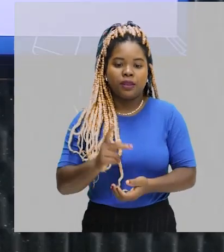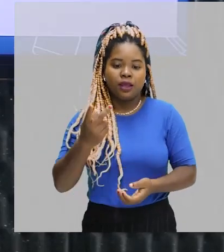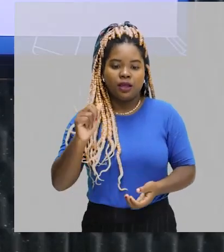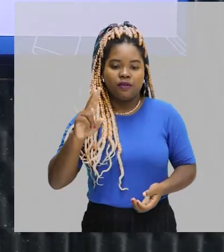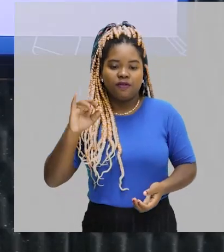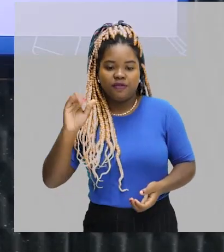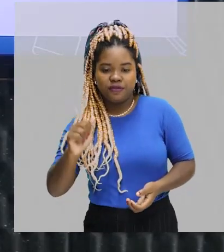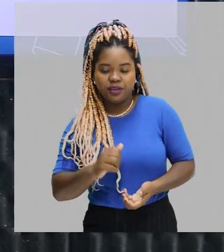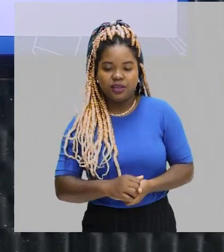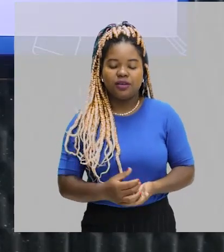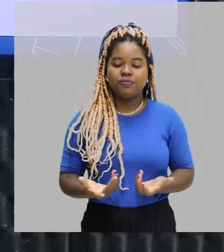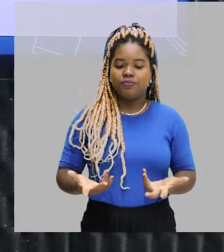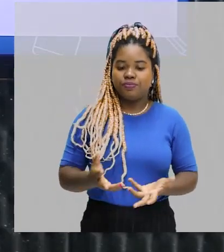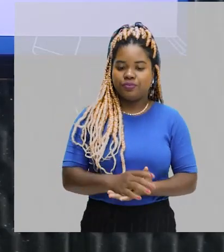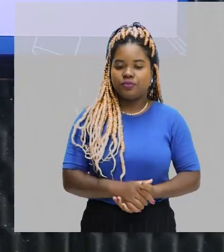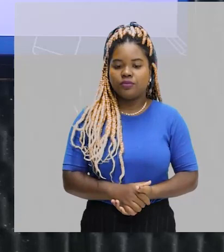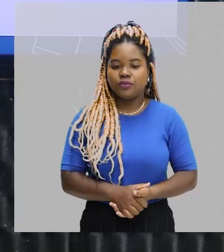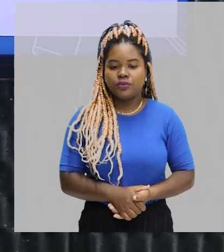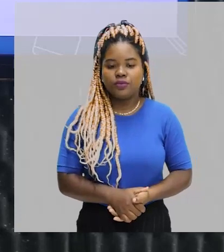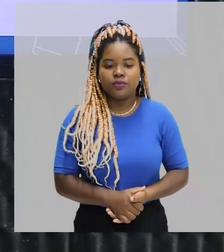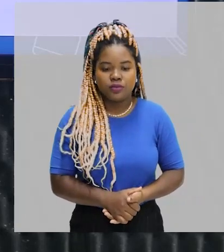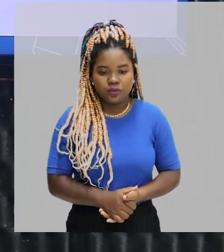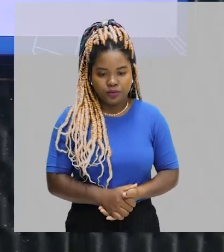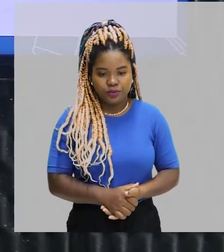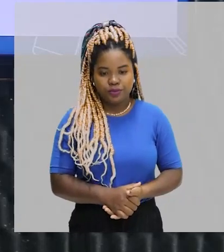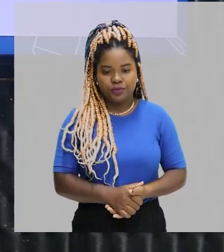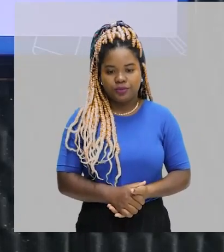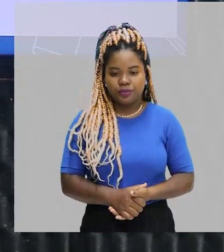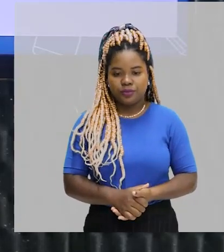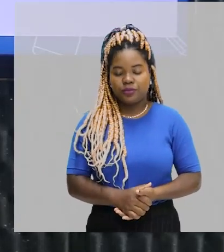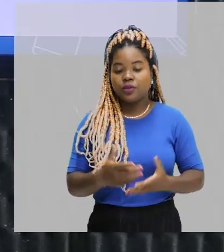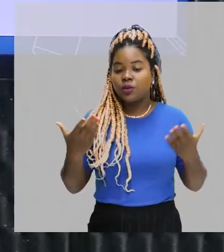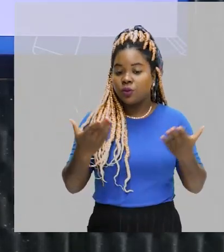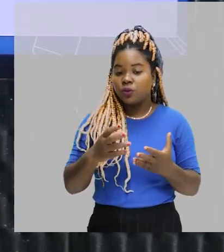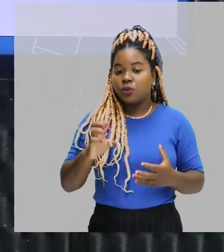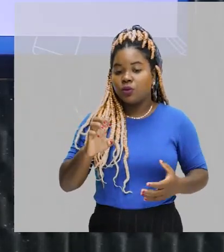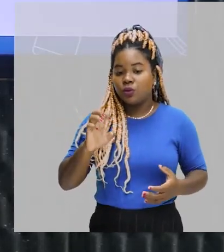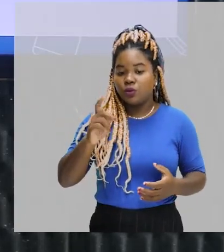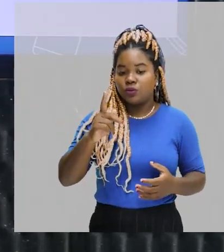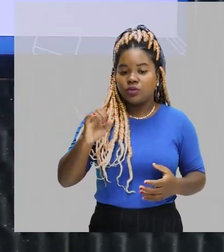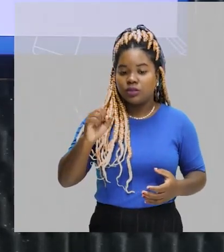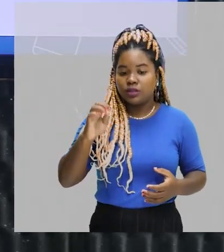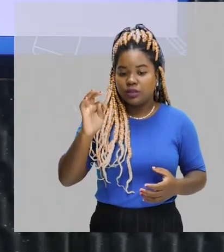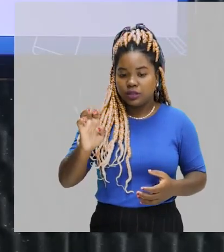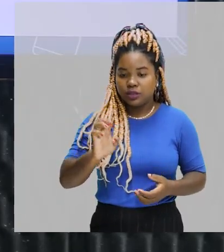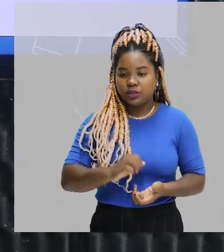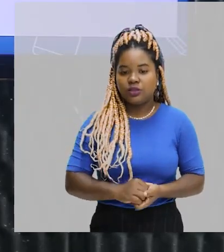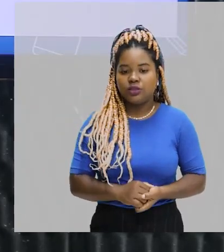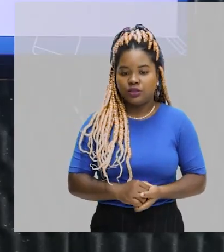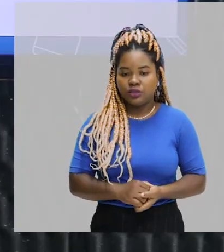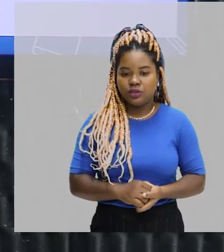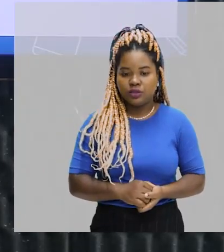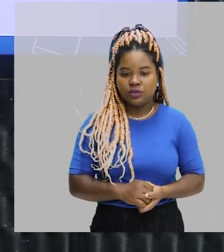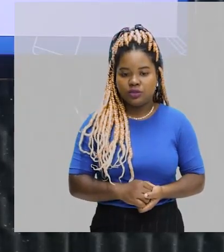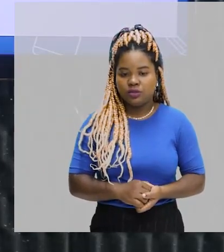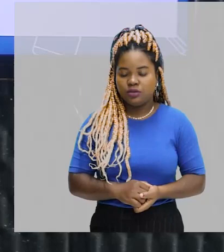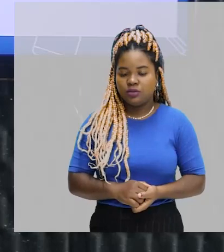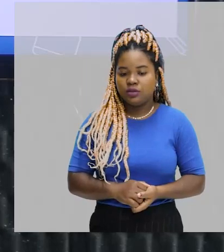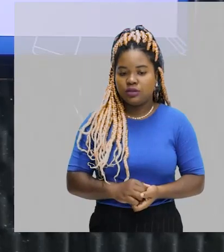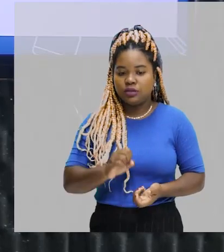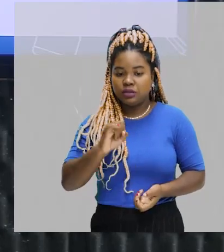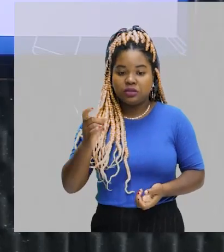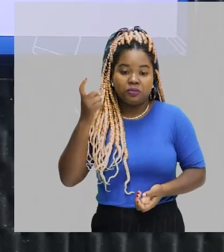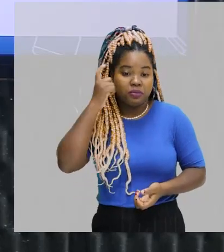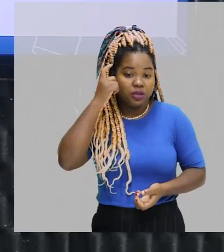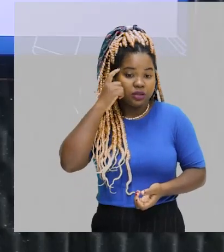havia neste local árvores e flores. Hoje existe ervas daninhas, se você achar que é a letra A. Se você achar